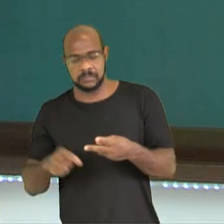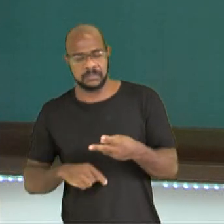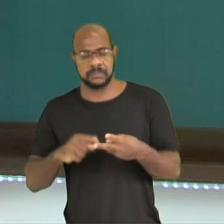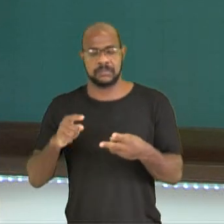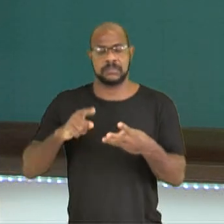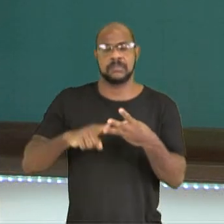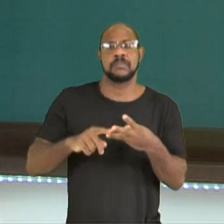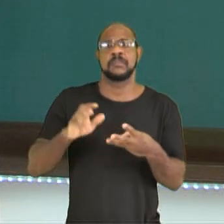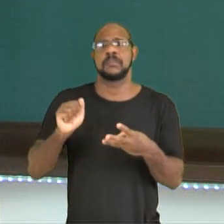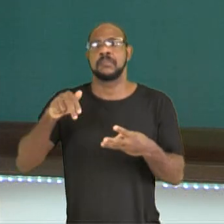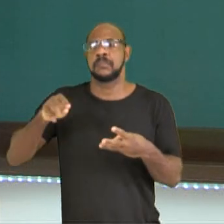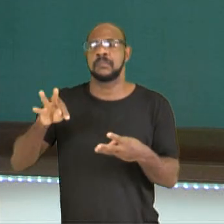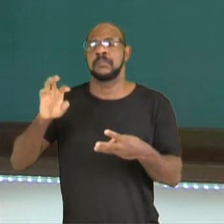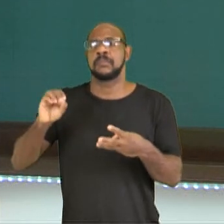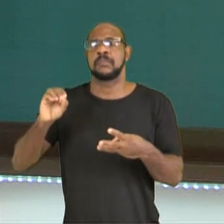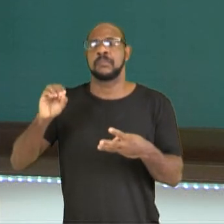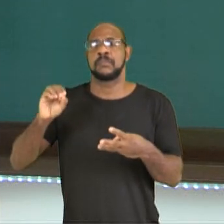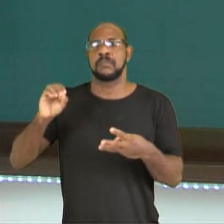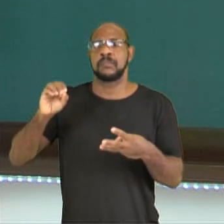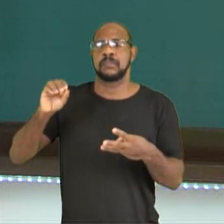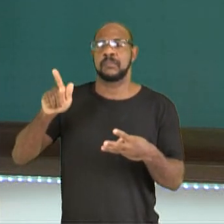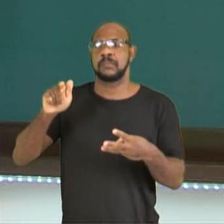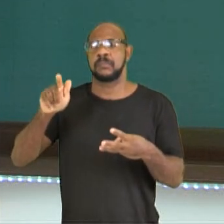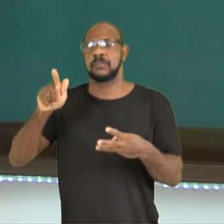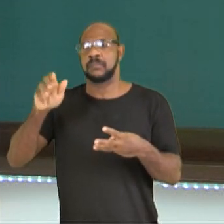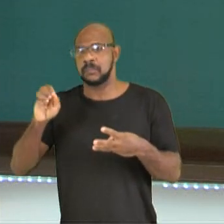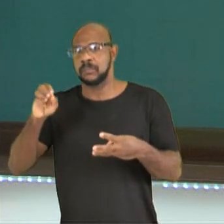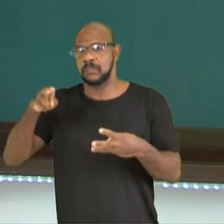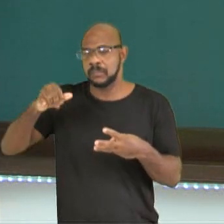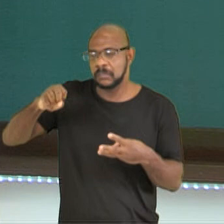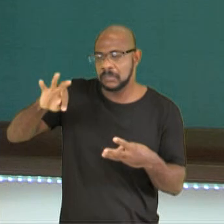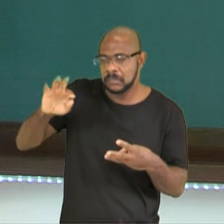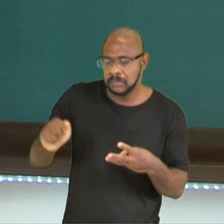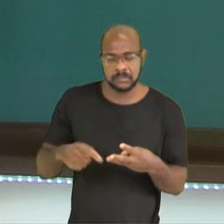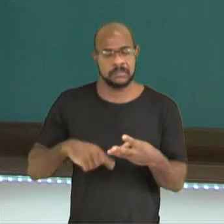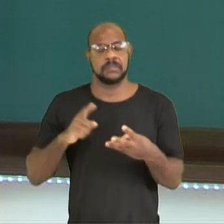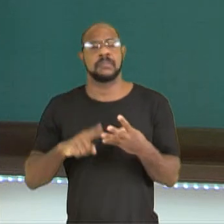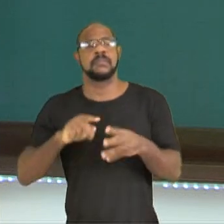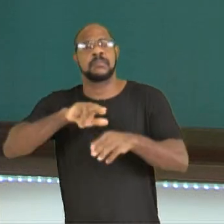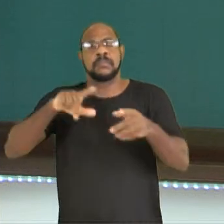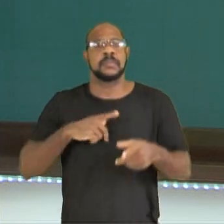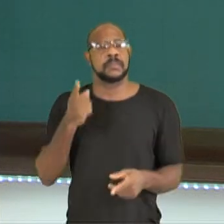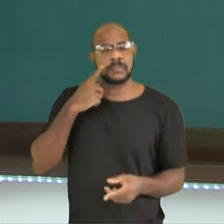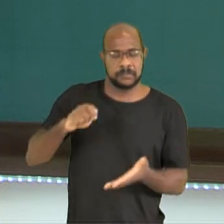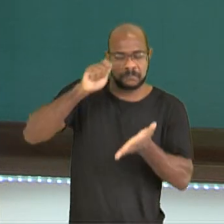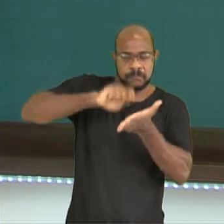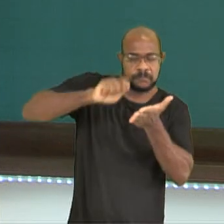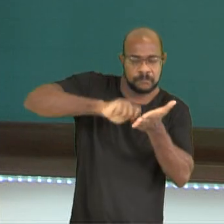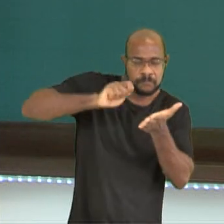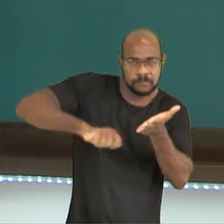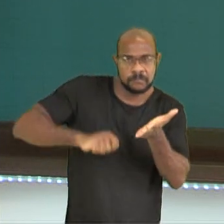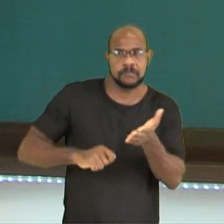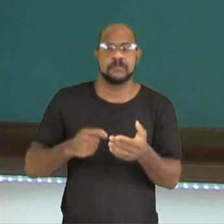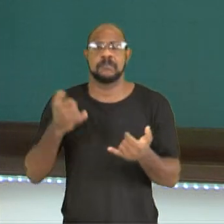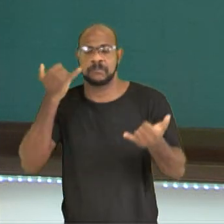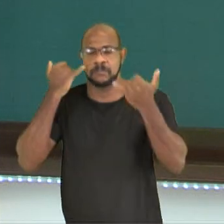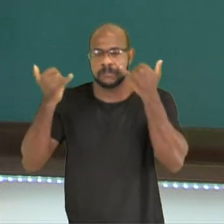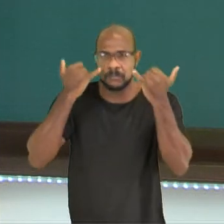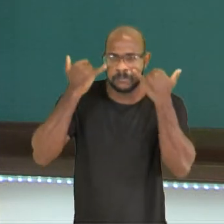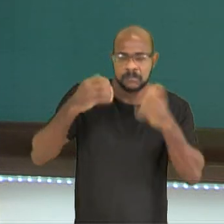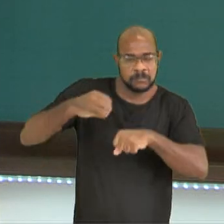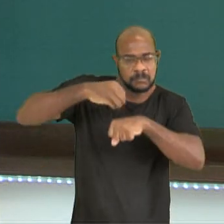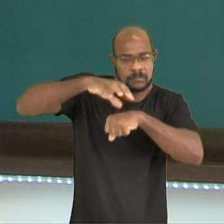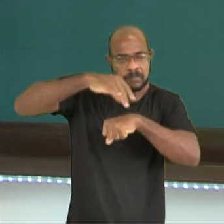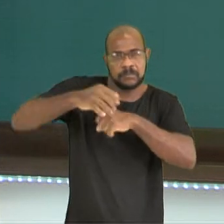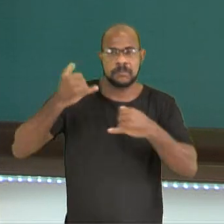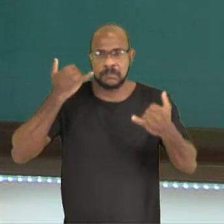ele faz várias tentativas no decorrer desse texto de tentar escrever e transmitir suas informações, suas